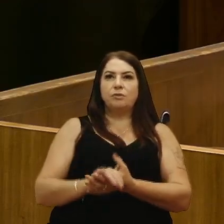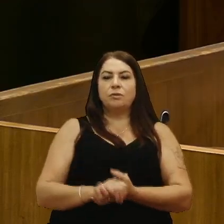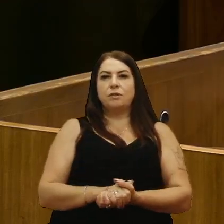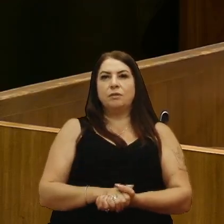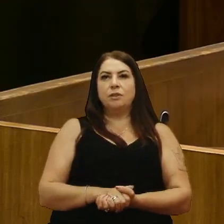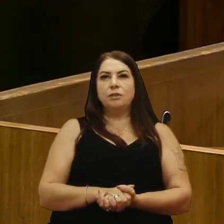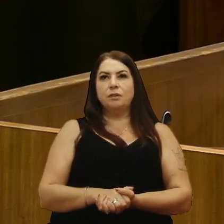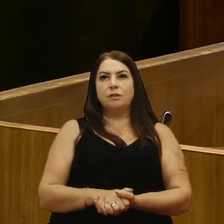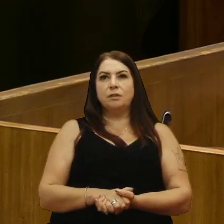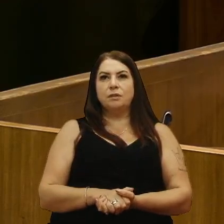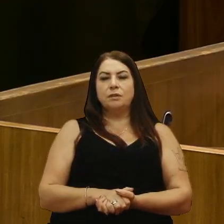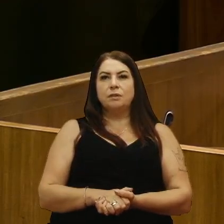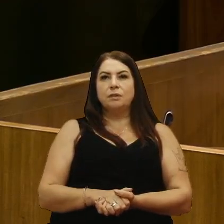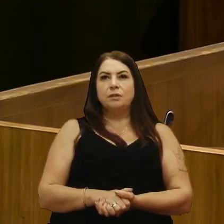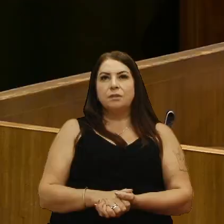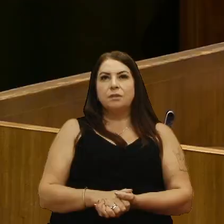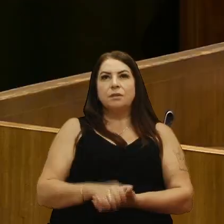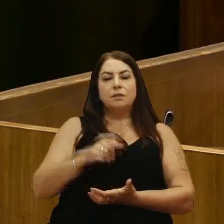ontem